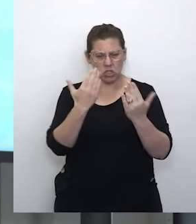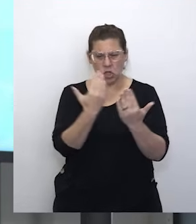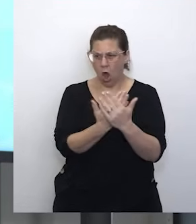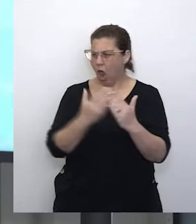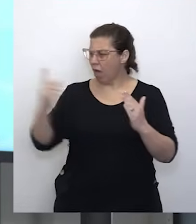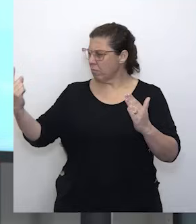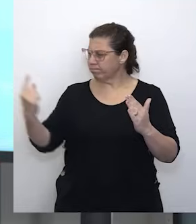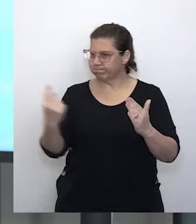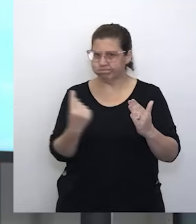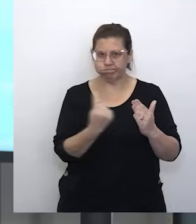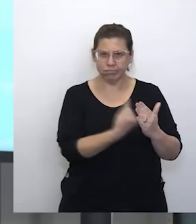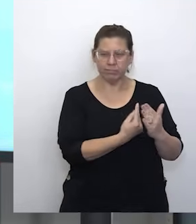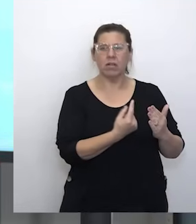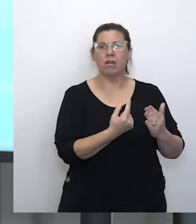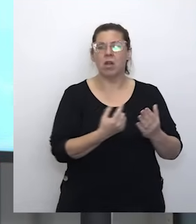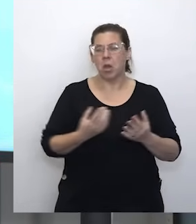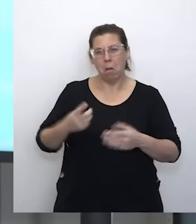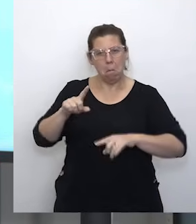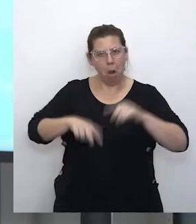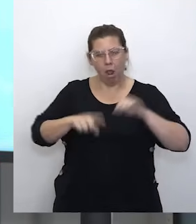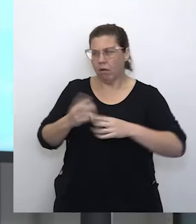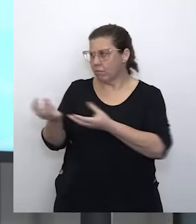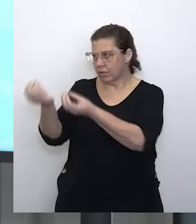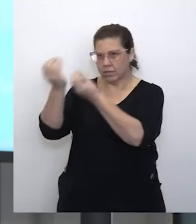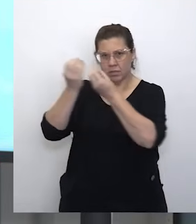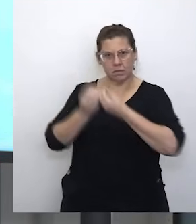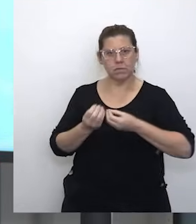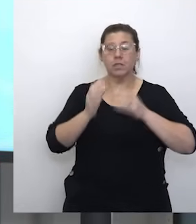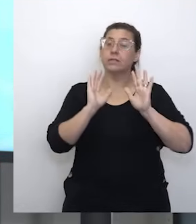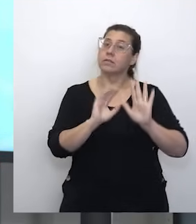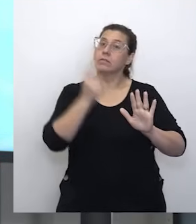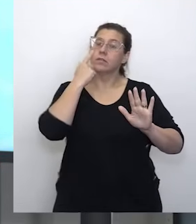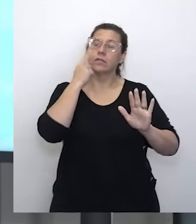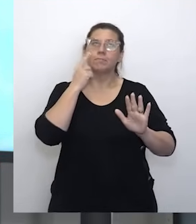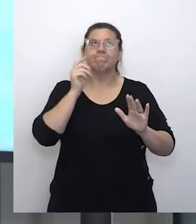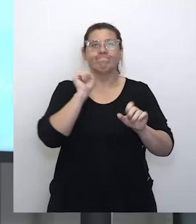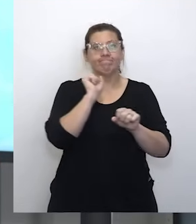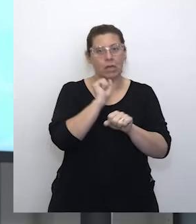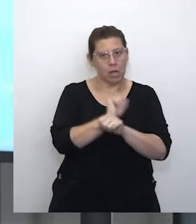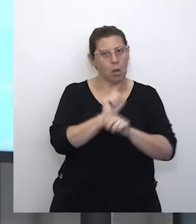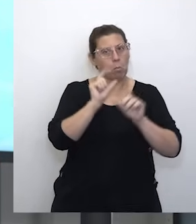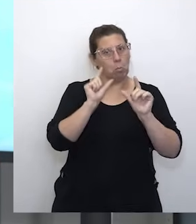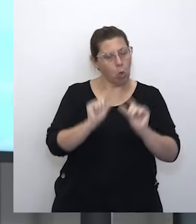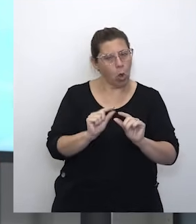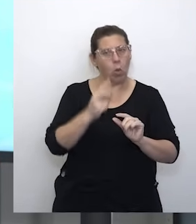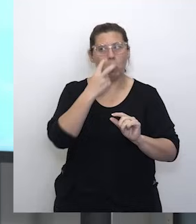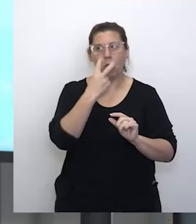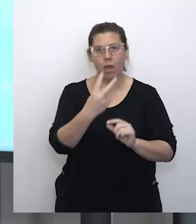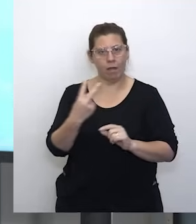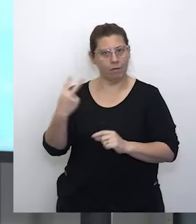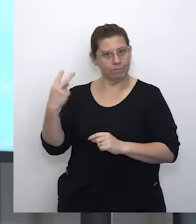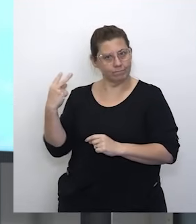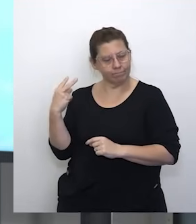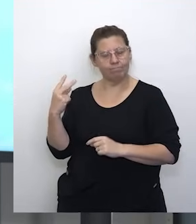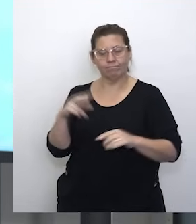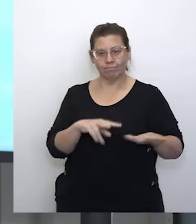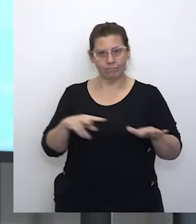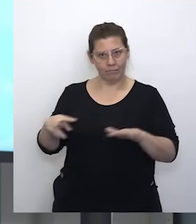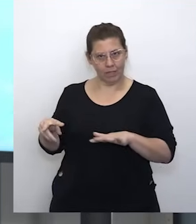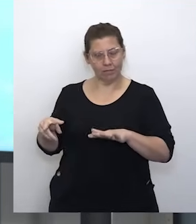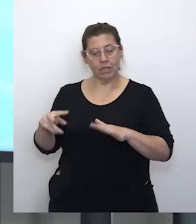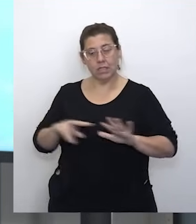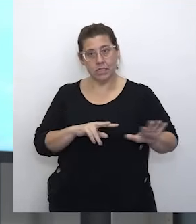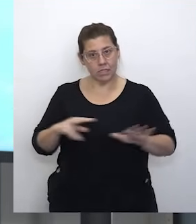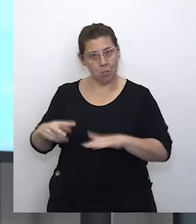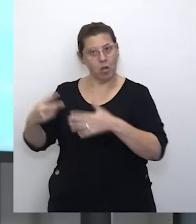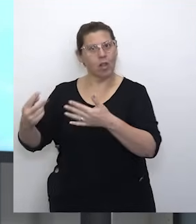está recebendo material. Então nós resolvemos dar um passinho para trás, a gente vai fazer uma retomada esta semana e na outra,